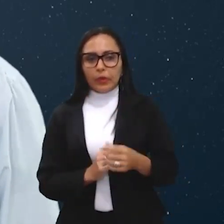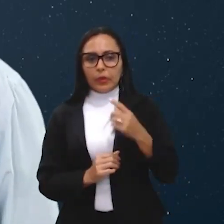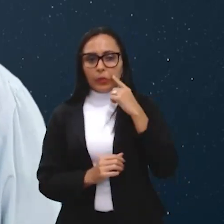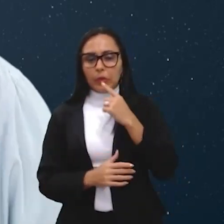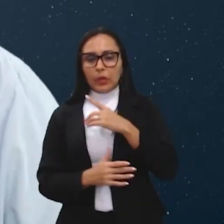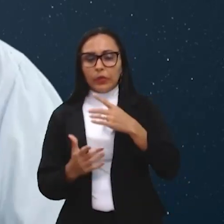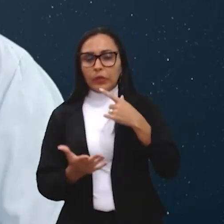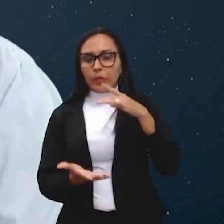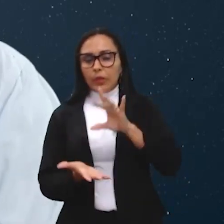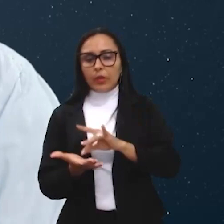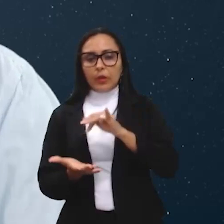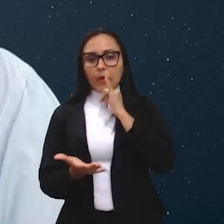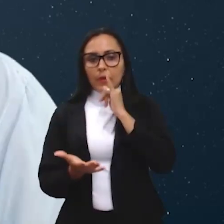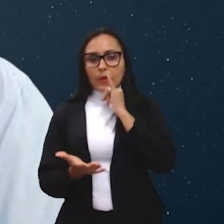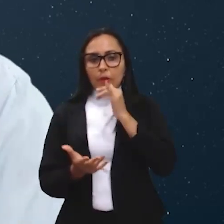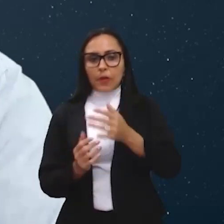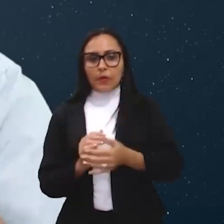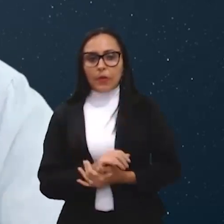por exemplo, também